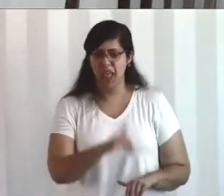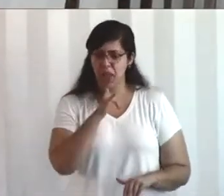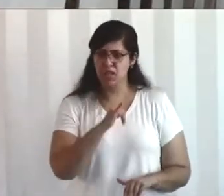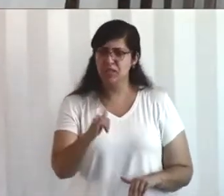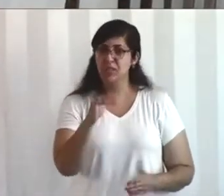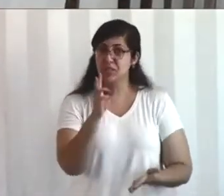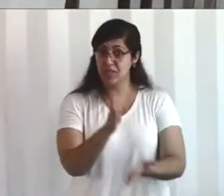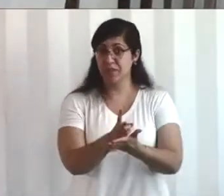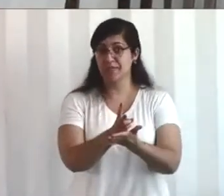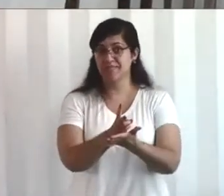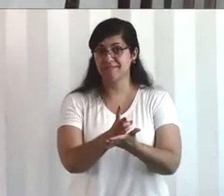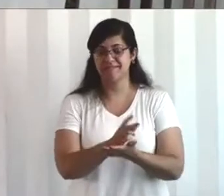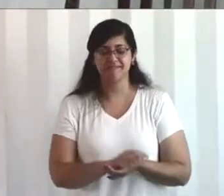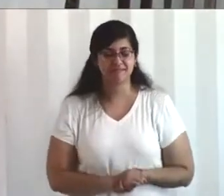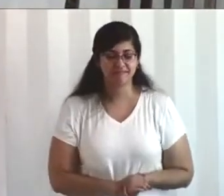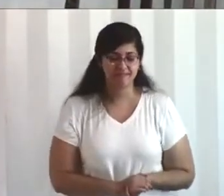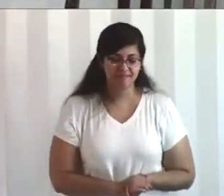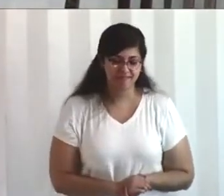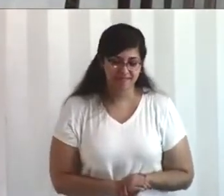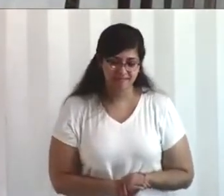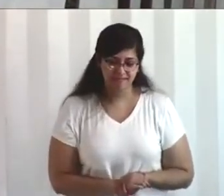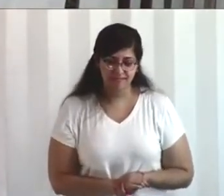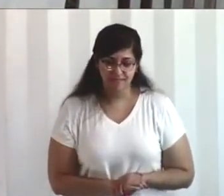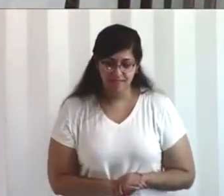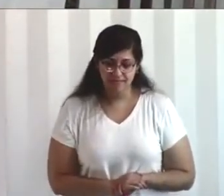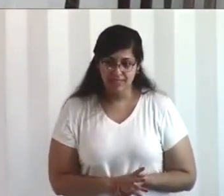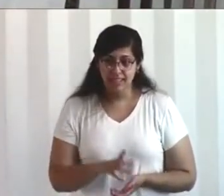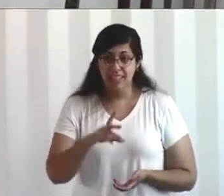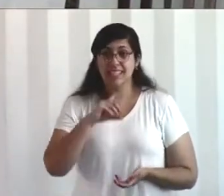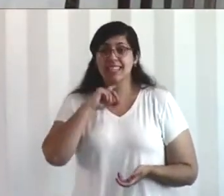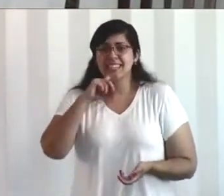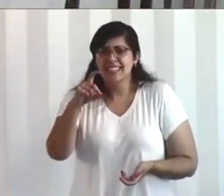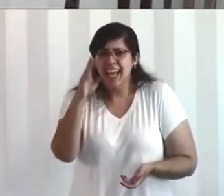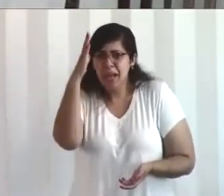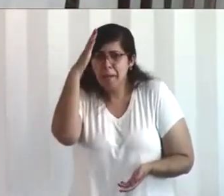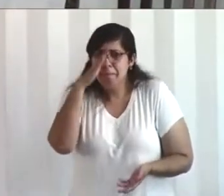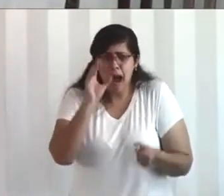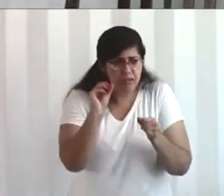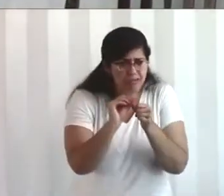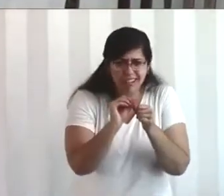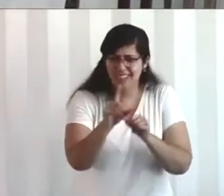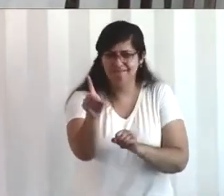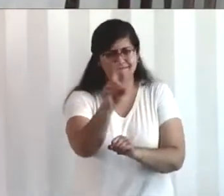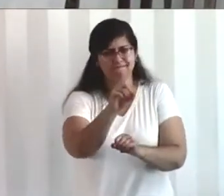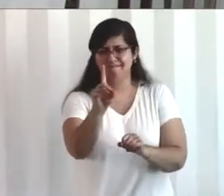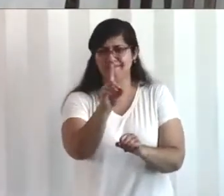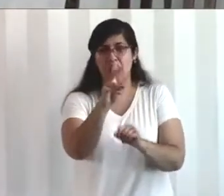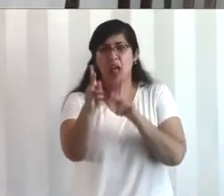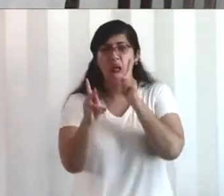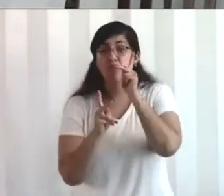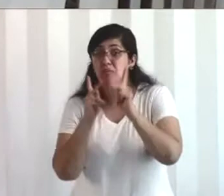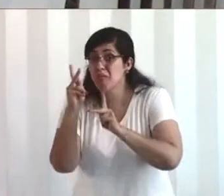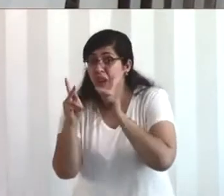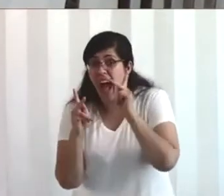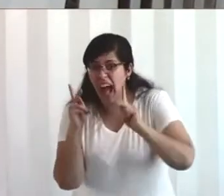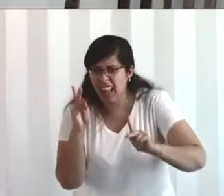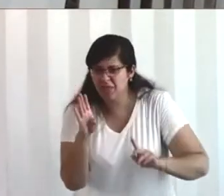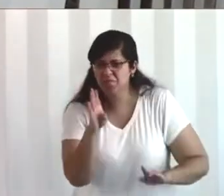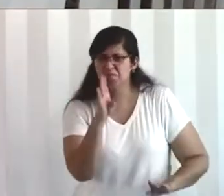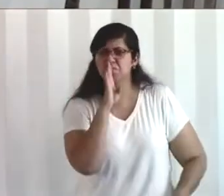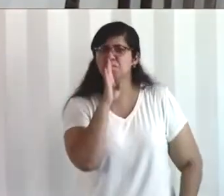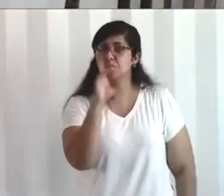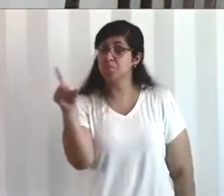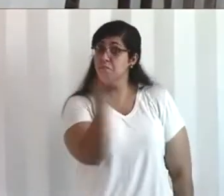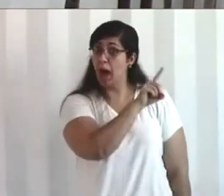igreja. Não tema, ninguém vai fazer-te mal. Fala, não te cales, ou